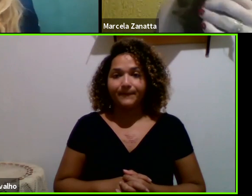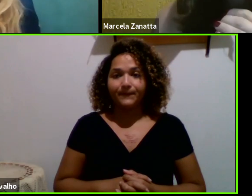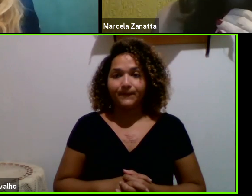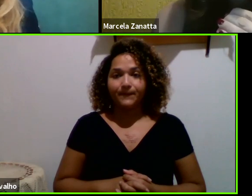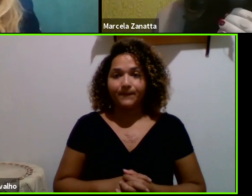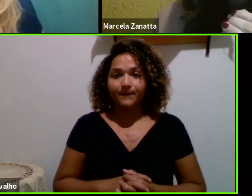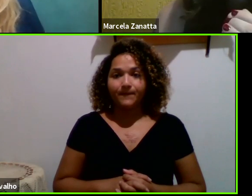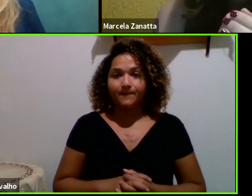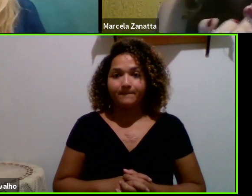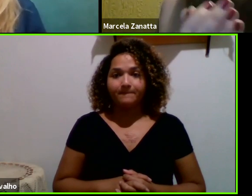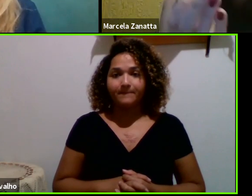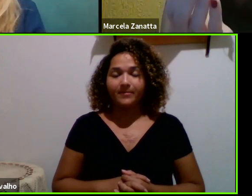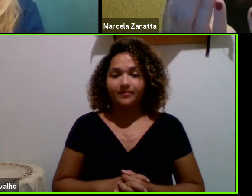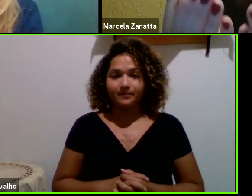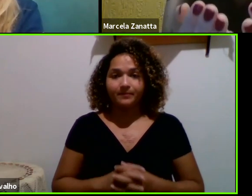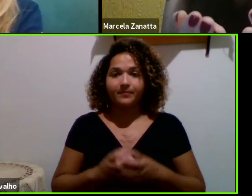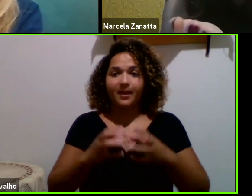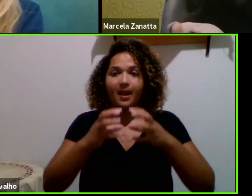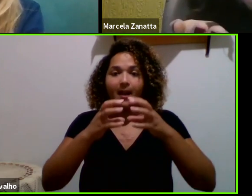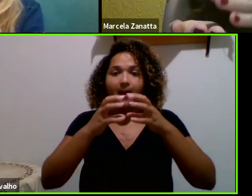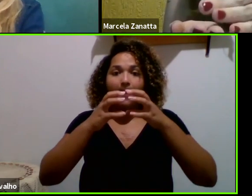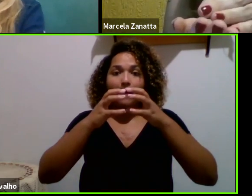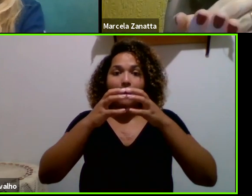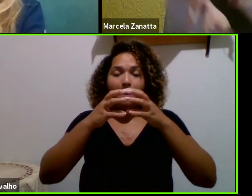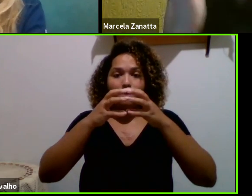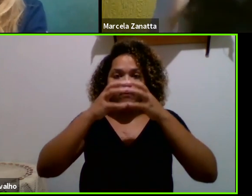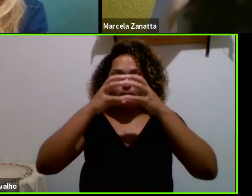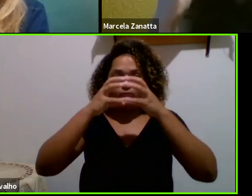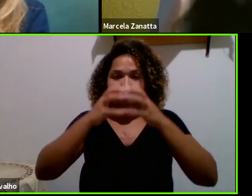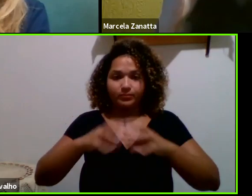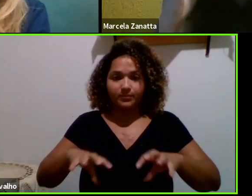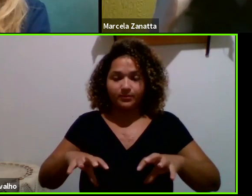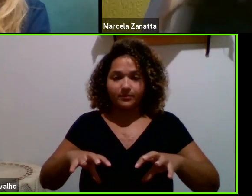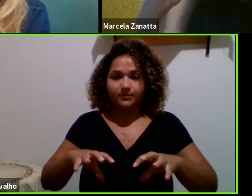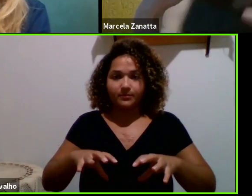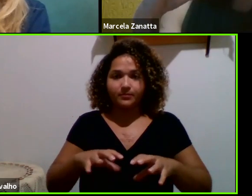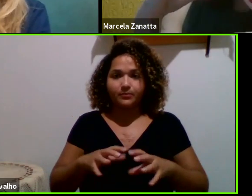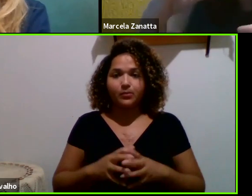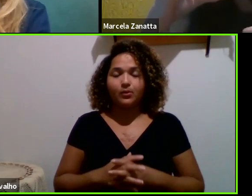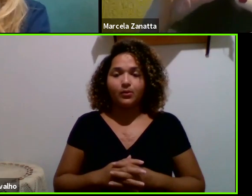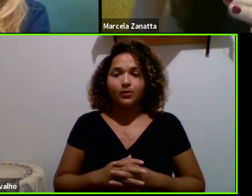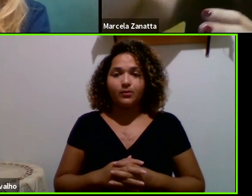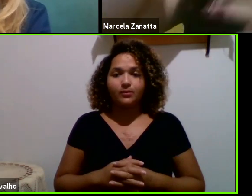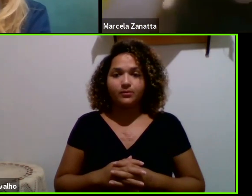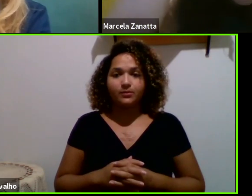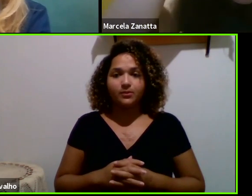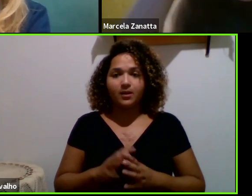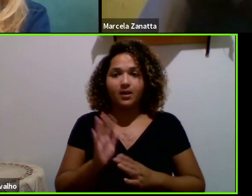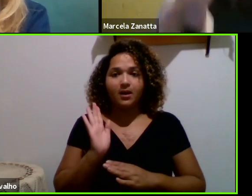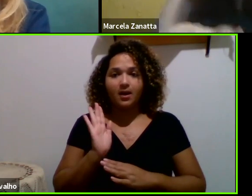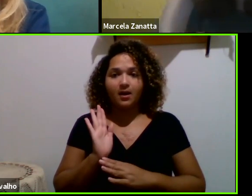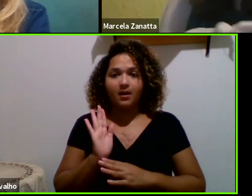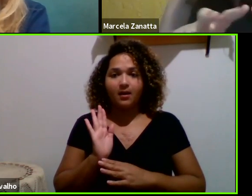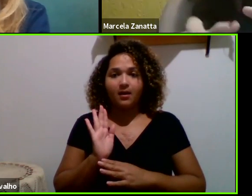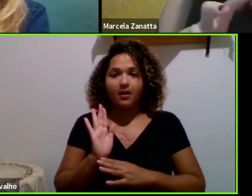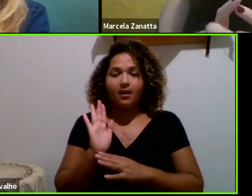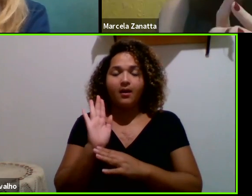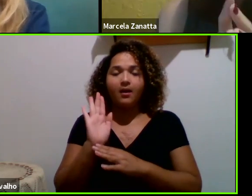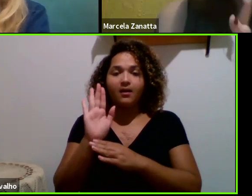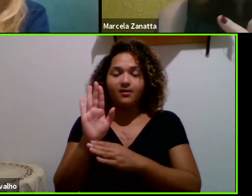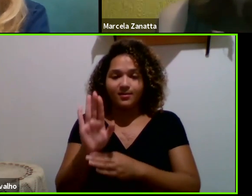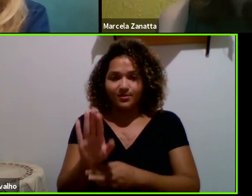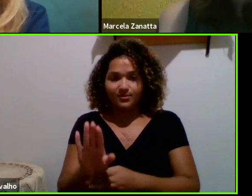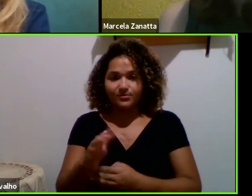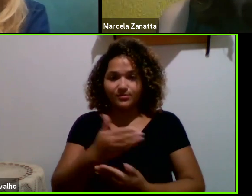protege a descida do bebê. Ela ajuda o bebê a descer de uma forma com a cabeça bem certinha, assim, para não descer, sabe? Torto, com o bracinho na frente,